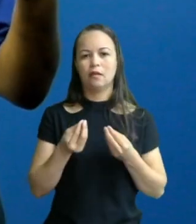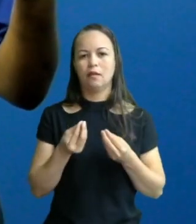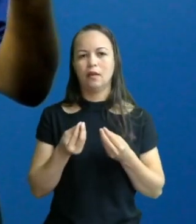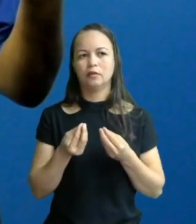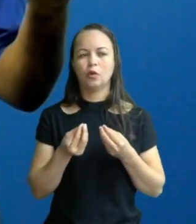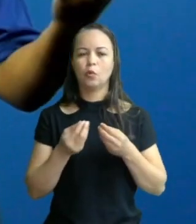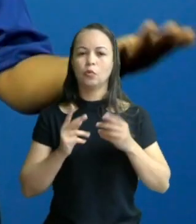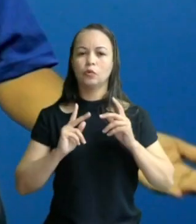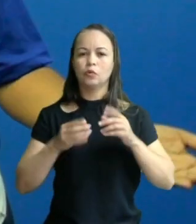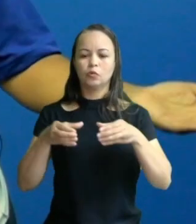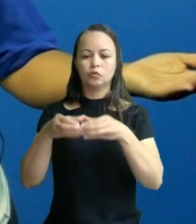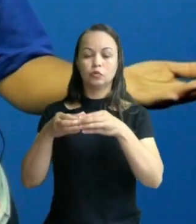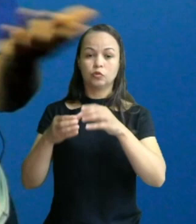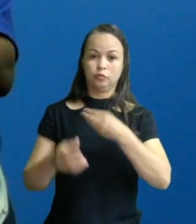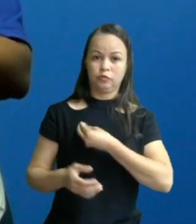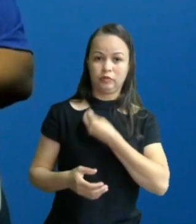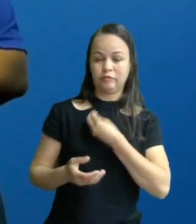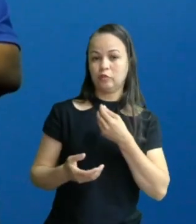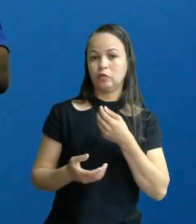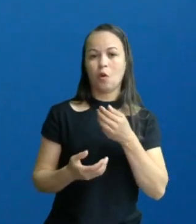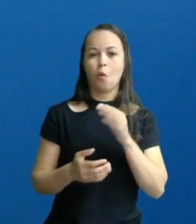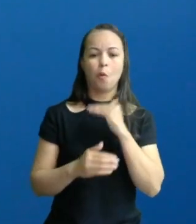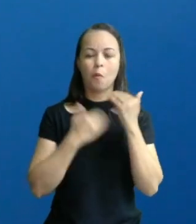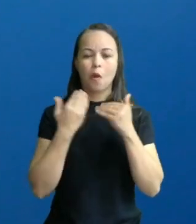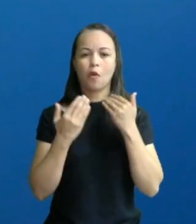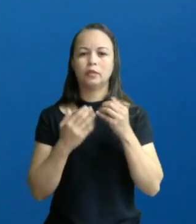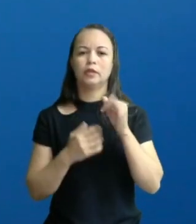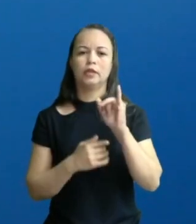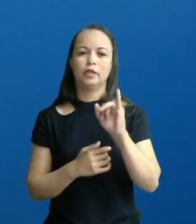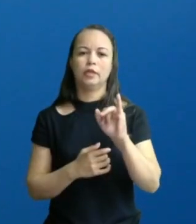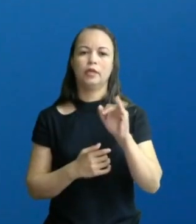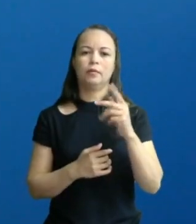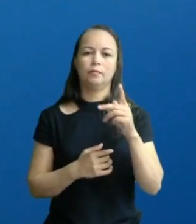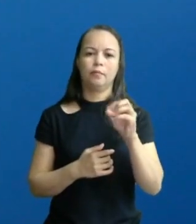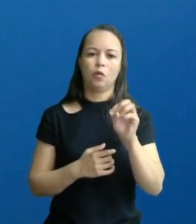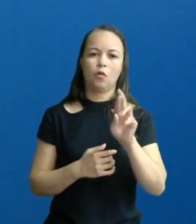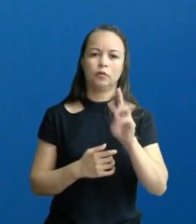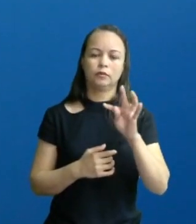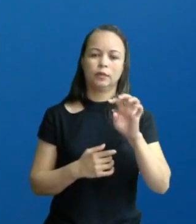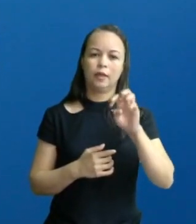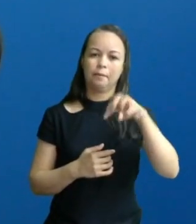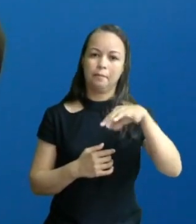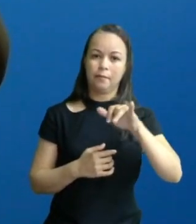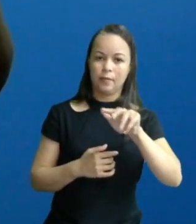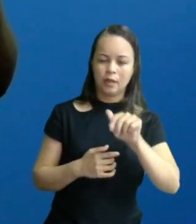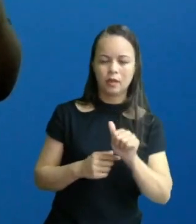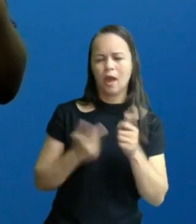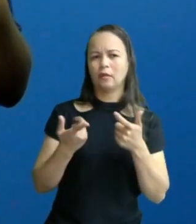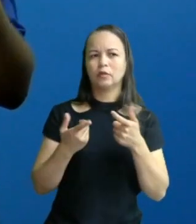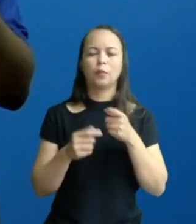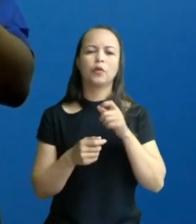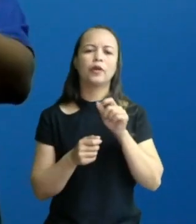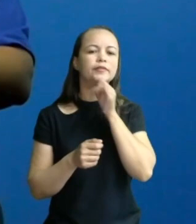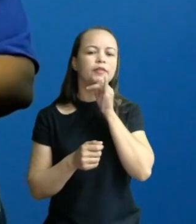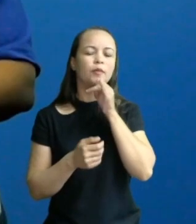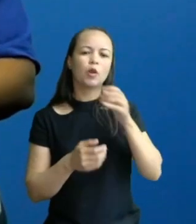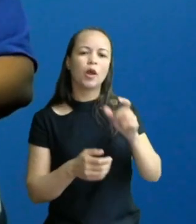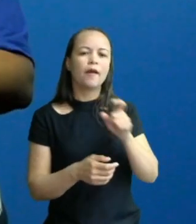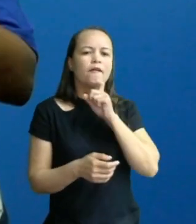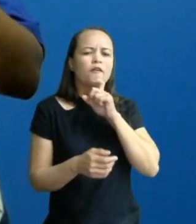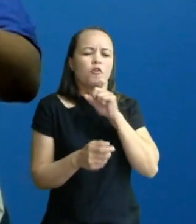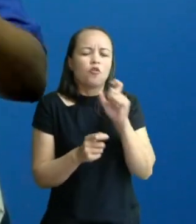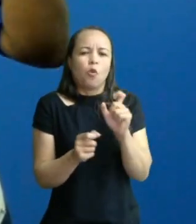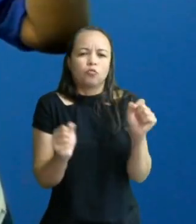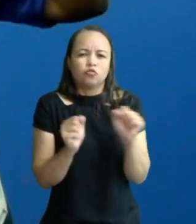os seres vivos não morrem de hipotermia, que seria congelar, né? Já imaginou numa época de muito frio você congelasse, então a